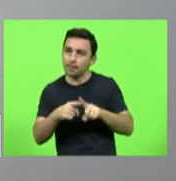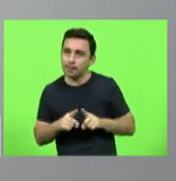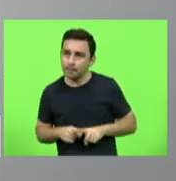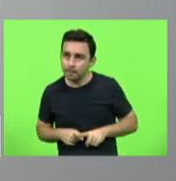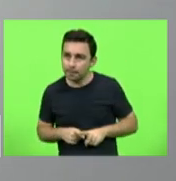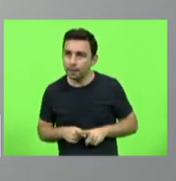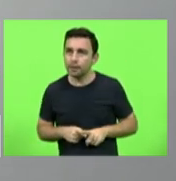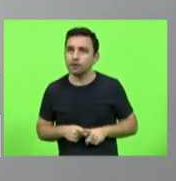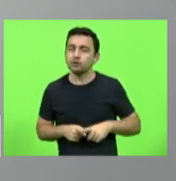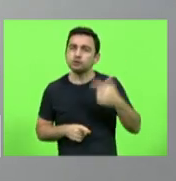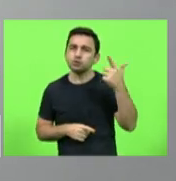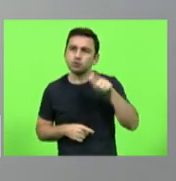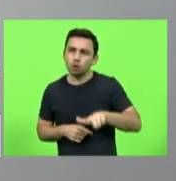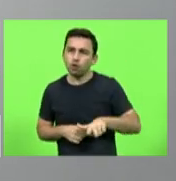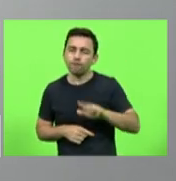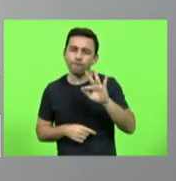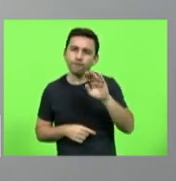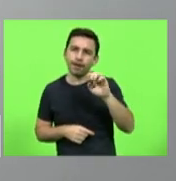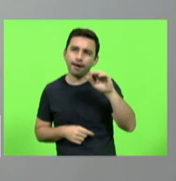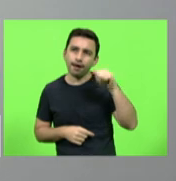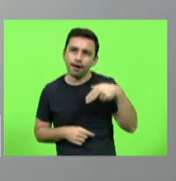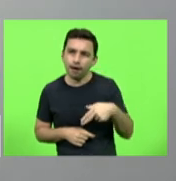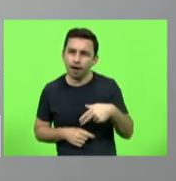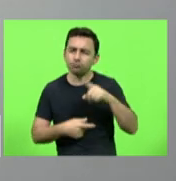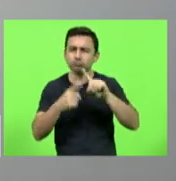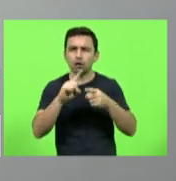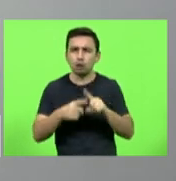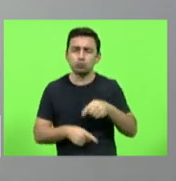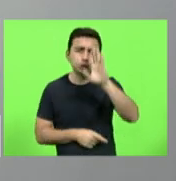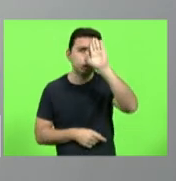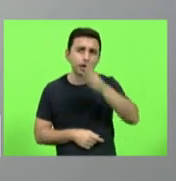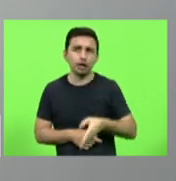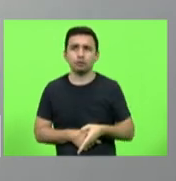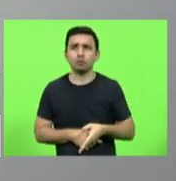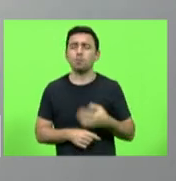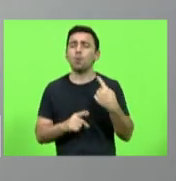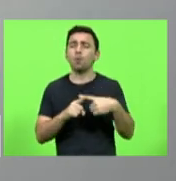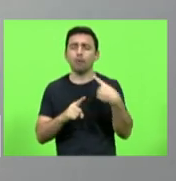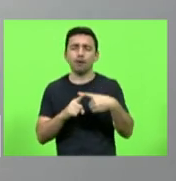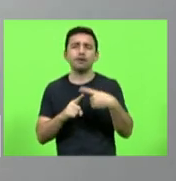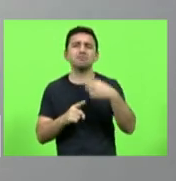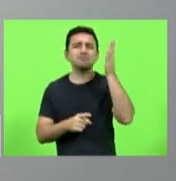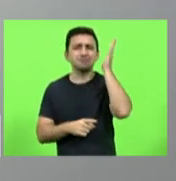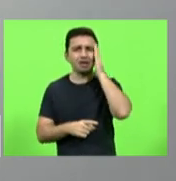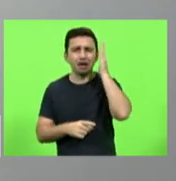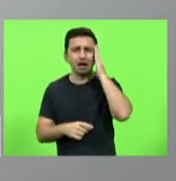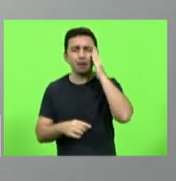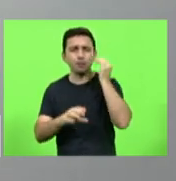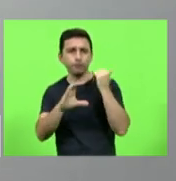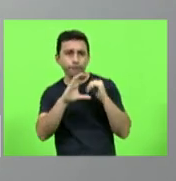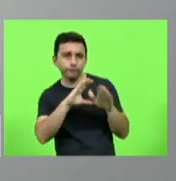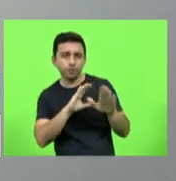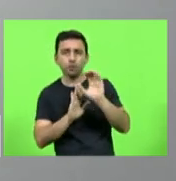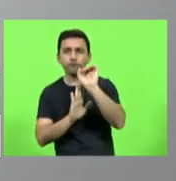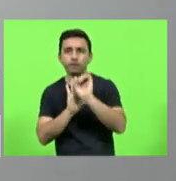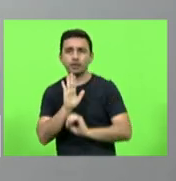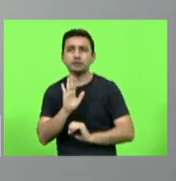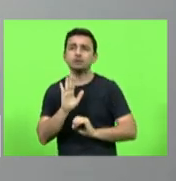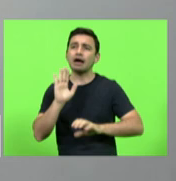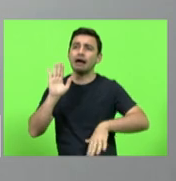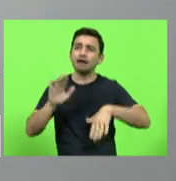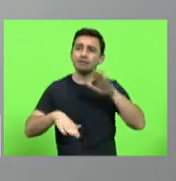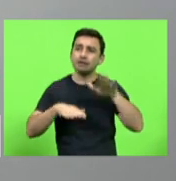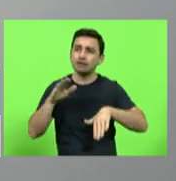né, juntamente com a FECAM, em um diálogo mais direto, porque a gente sabe que o simples envio de um ofício, muitas vezes, ele acaba